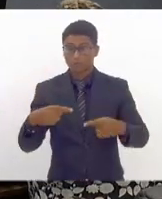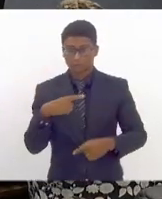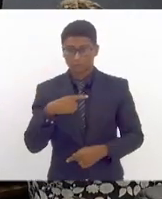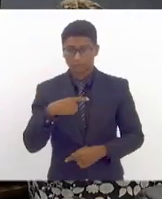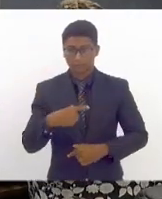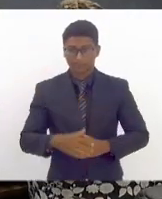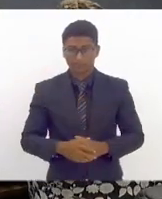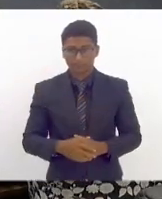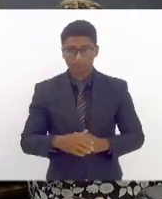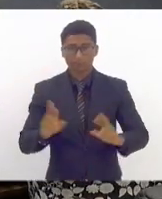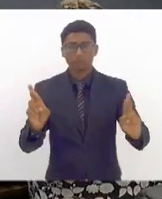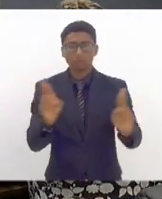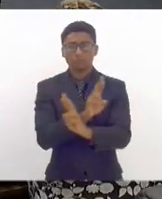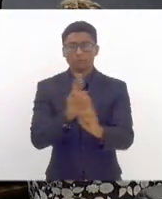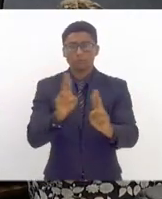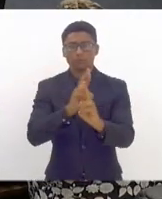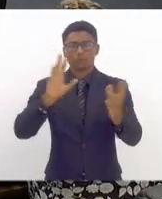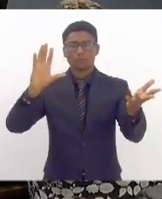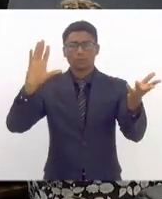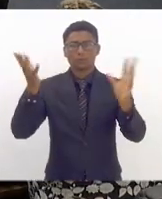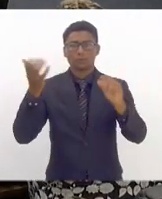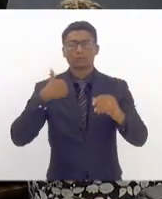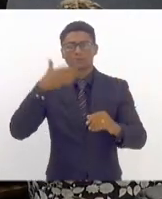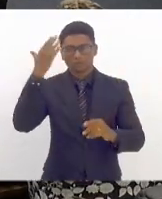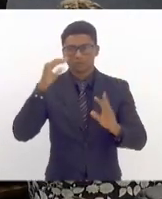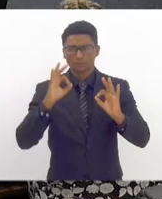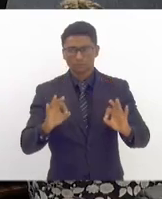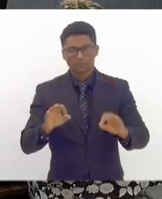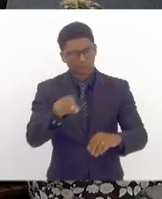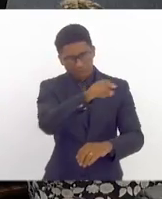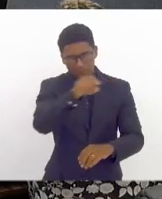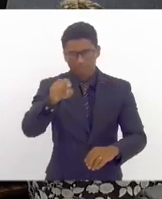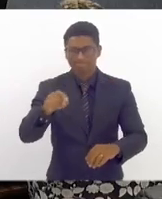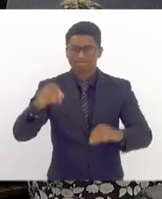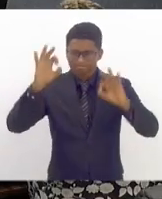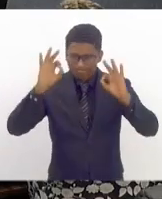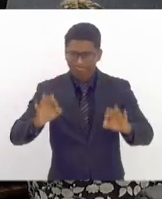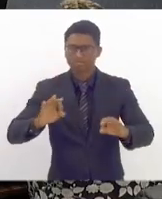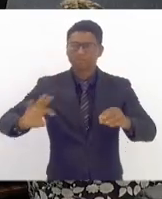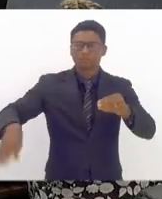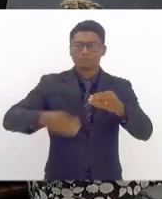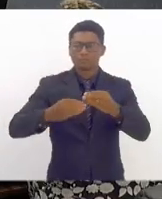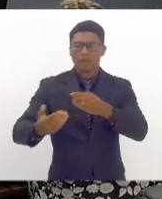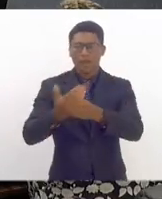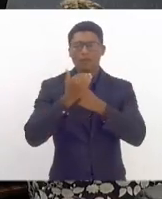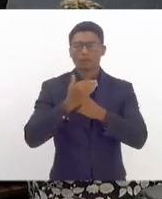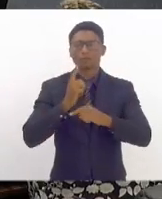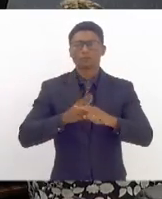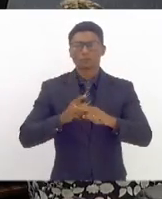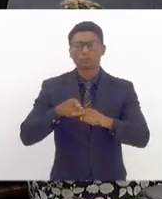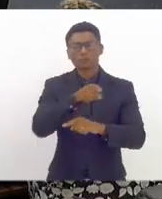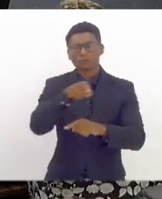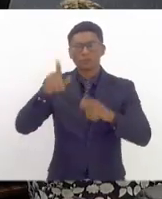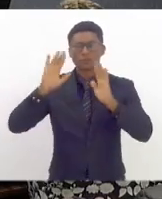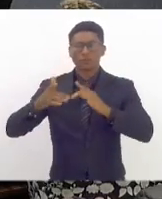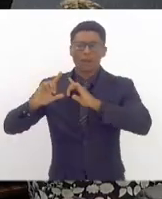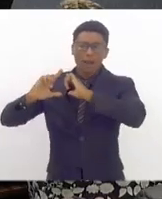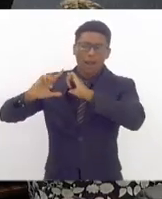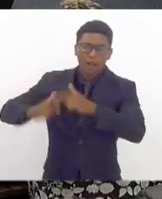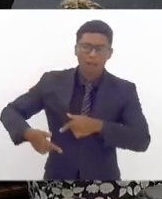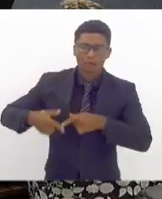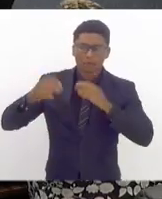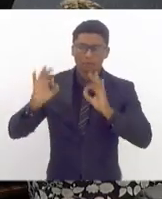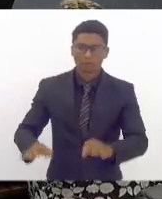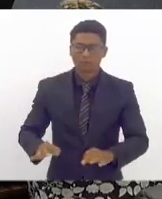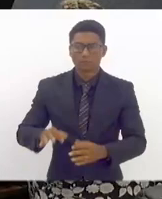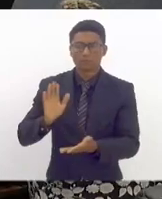das relações climáticas e eu tenho a menor dúvida que vocês vão trazer uma contribuição enorme porque isso já tá no Legado de vocês